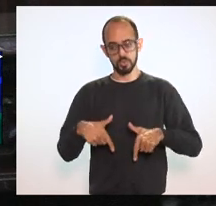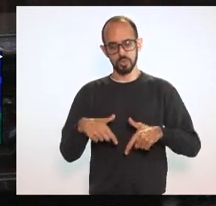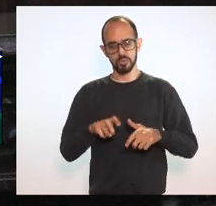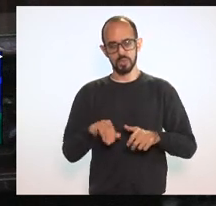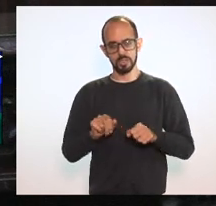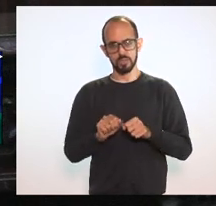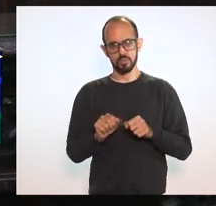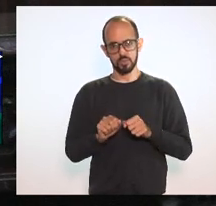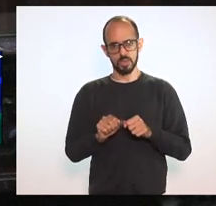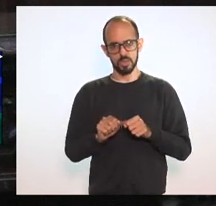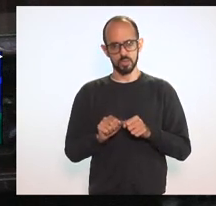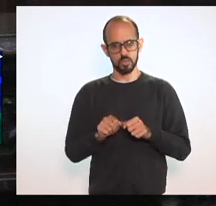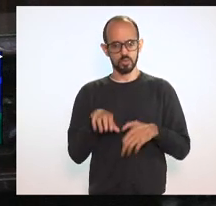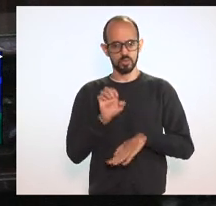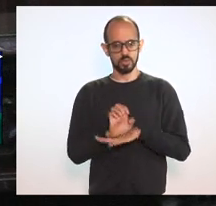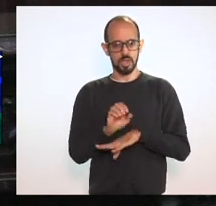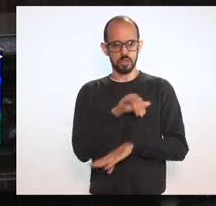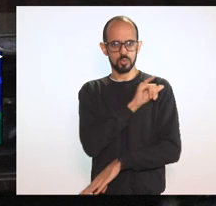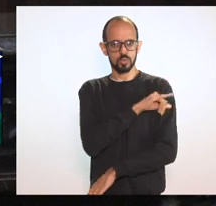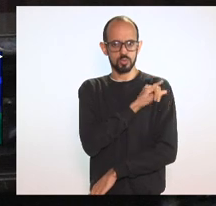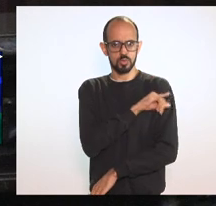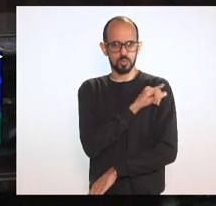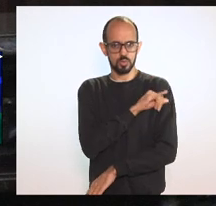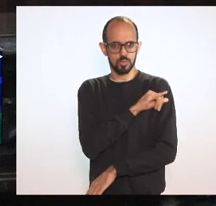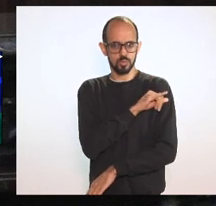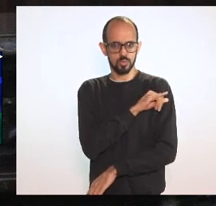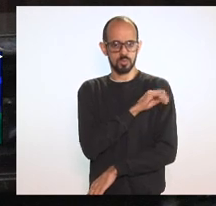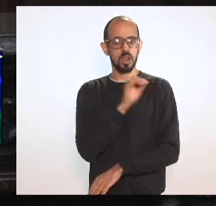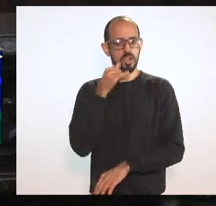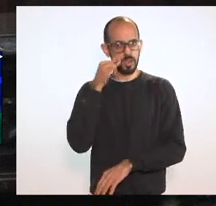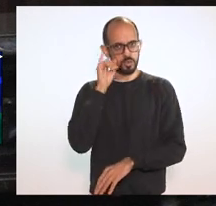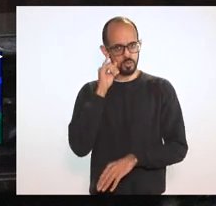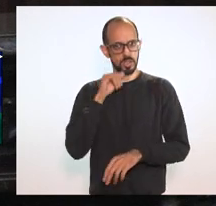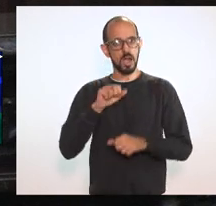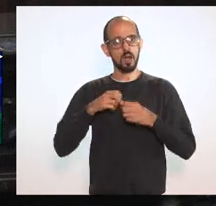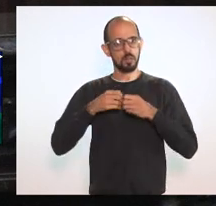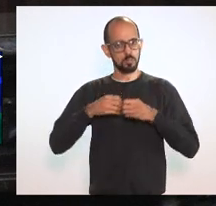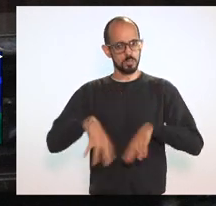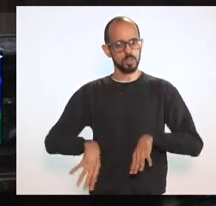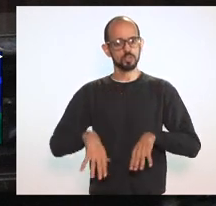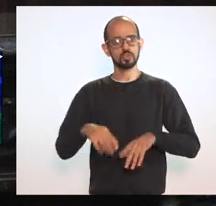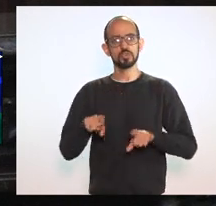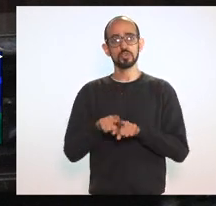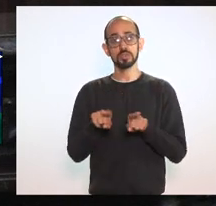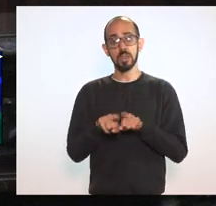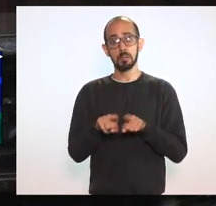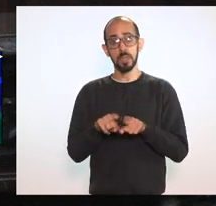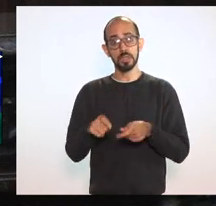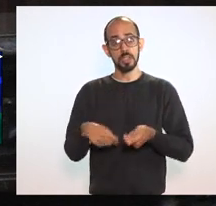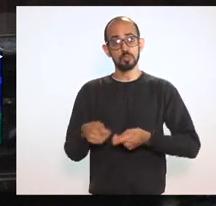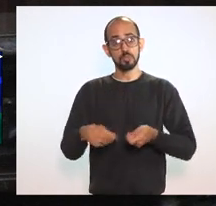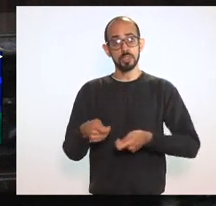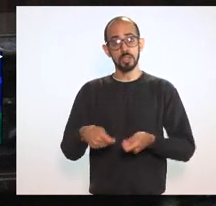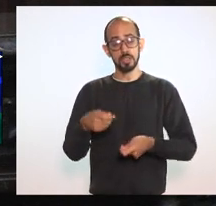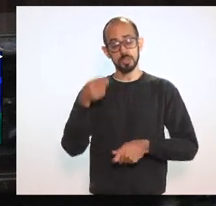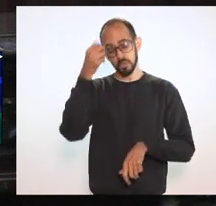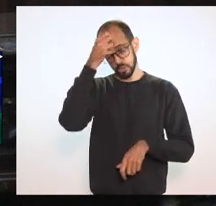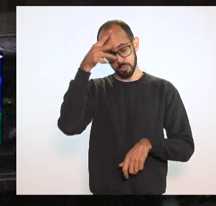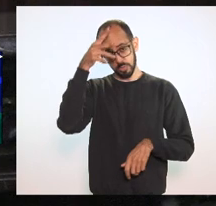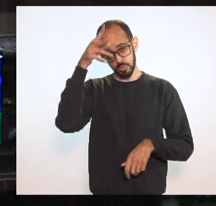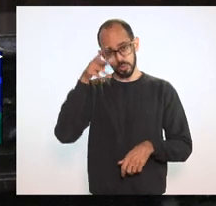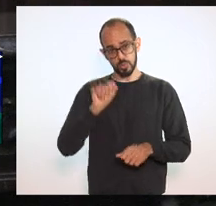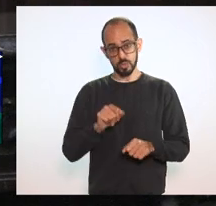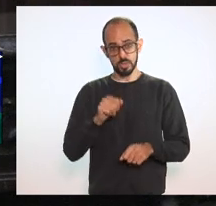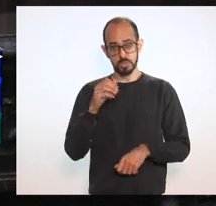estado do Rio de Janeiro sem prejudicar por Óbvio a autonomia dos Municípios a Prefeitura do Rio de Janeiro